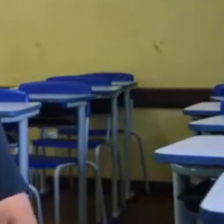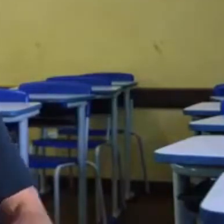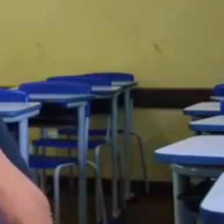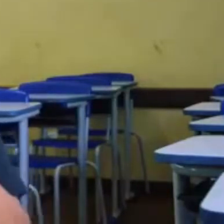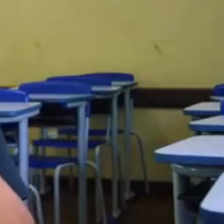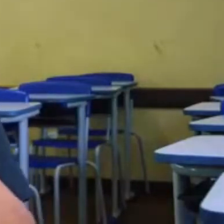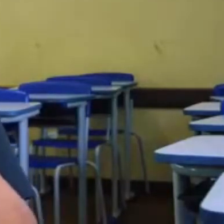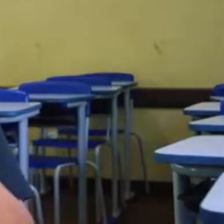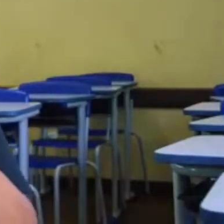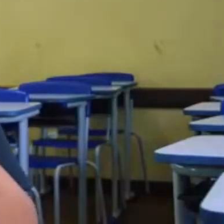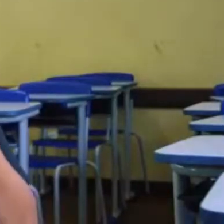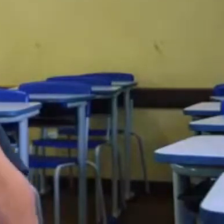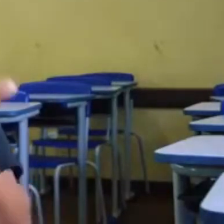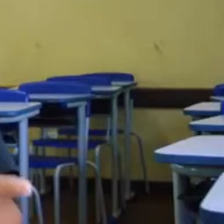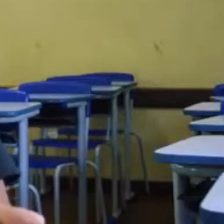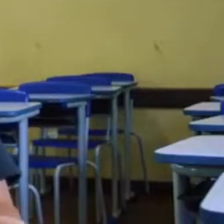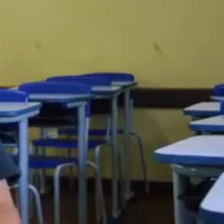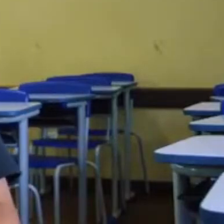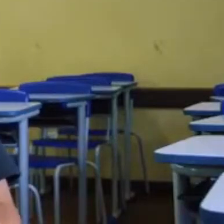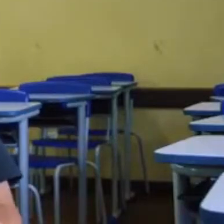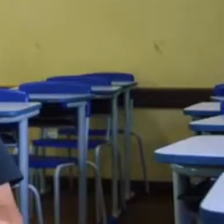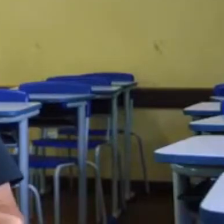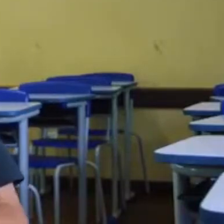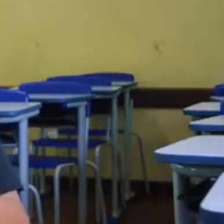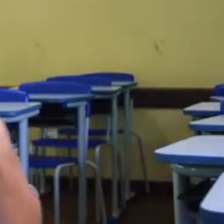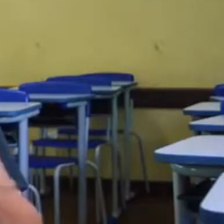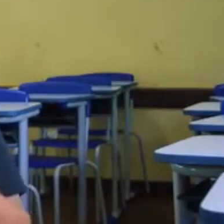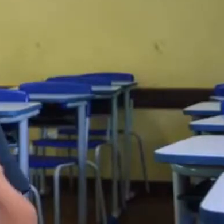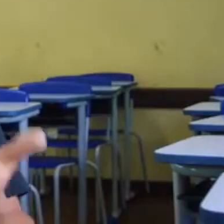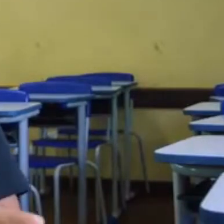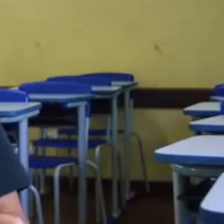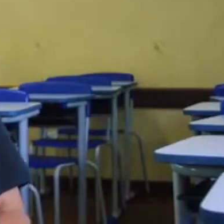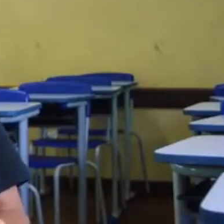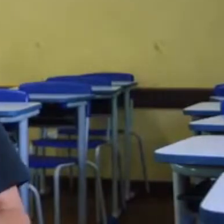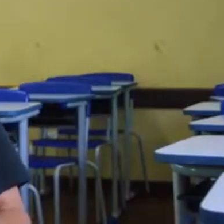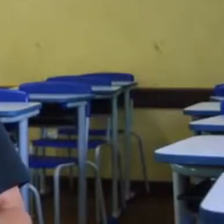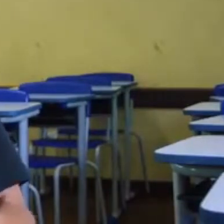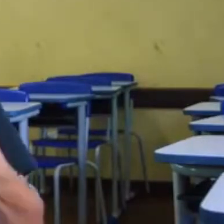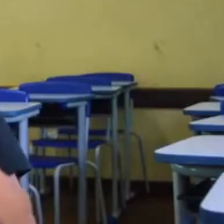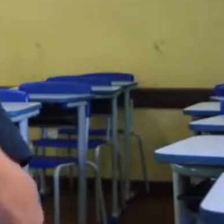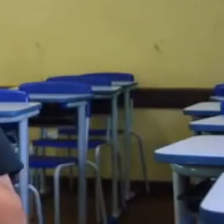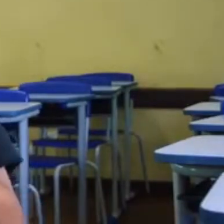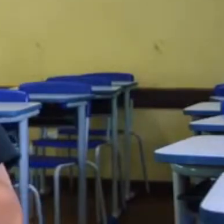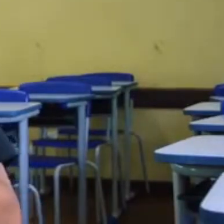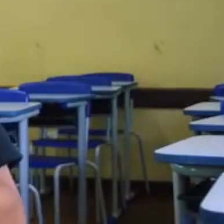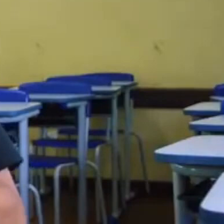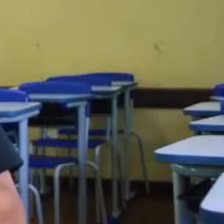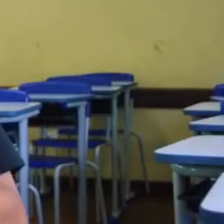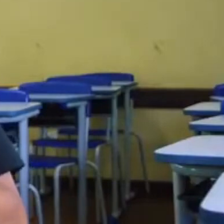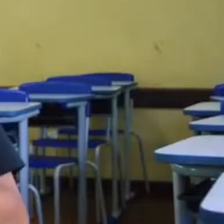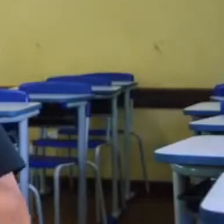difíceis para mim, porque eu não sabia lidar com, eu não sabia o que estava acontecendo, só sabia que eu